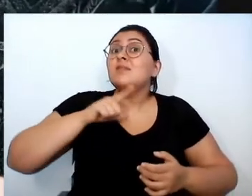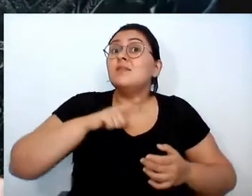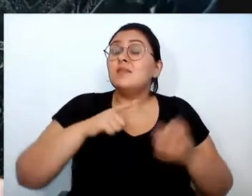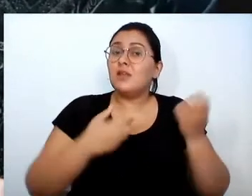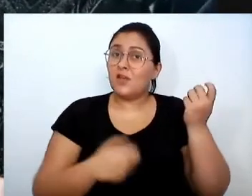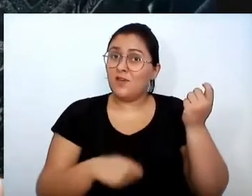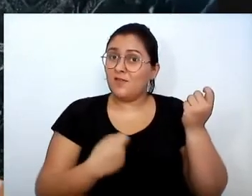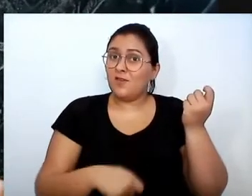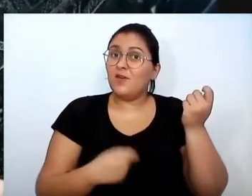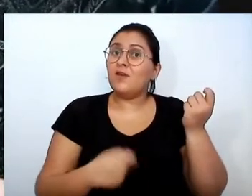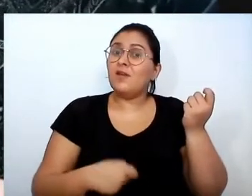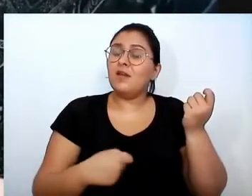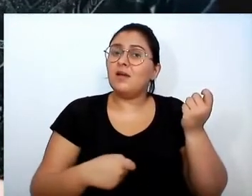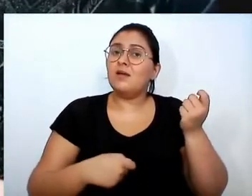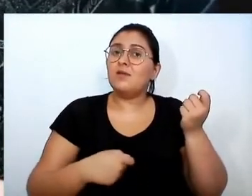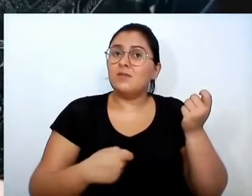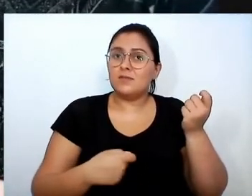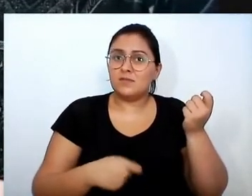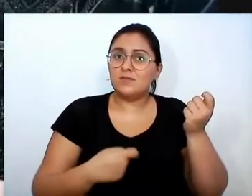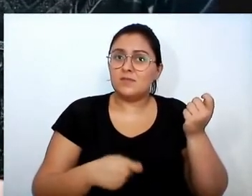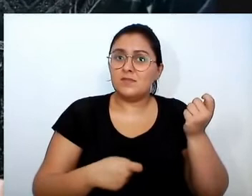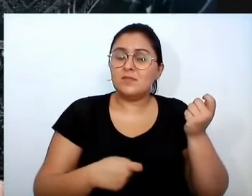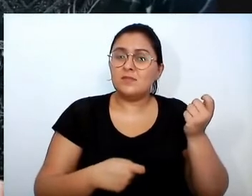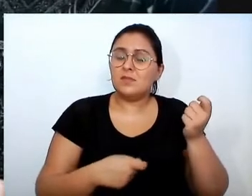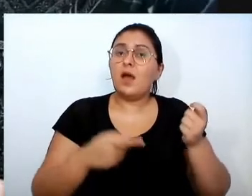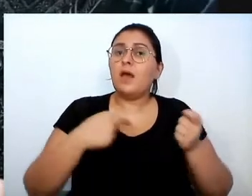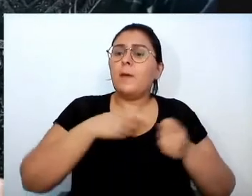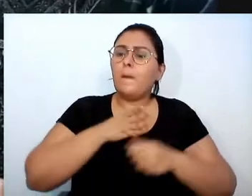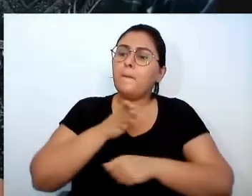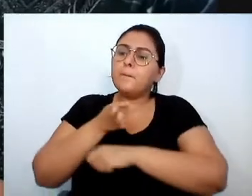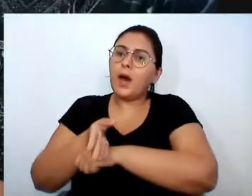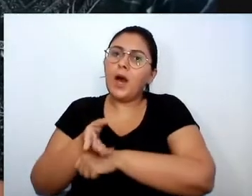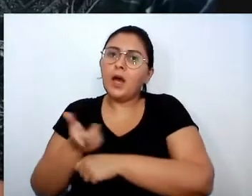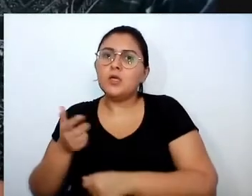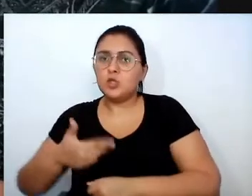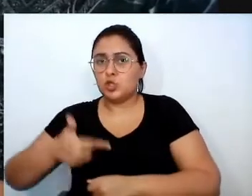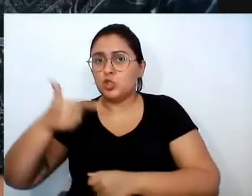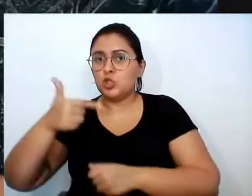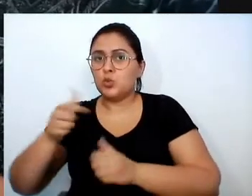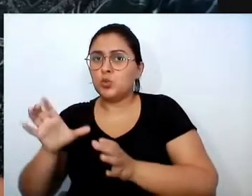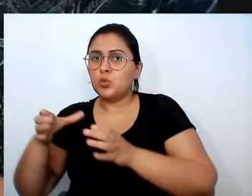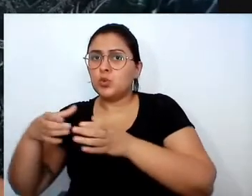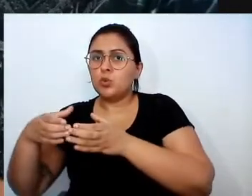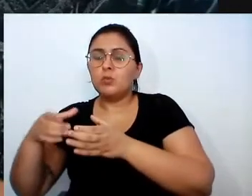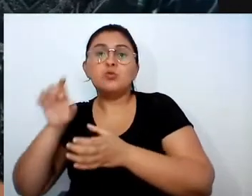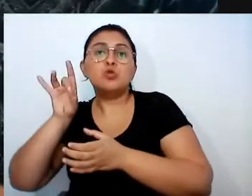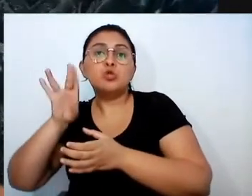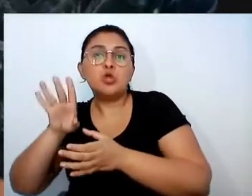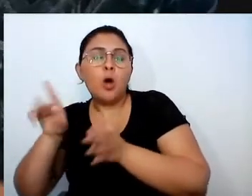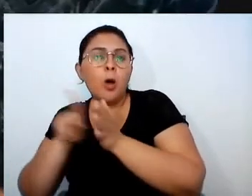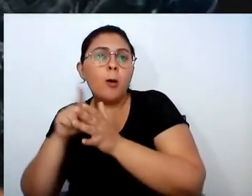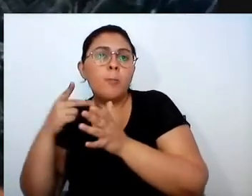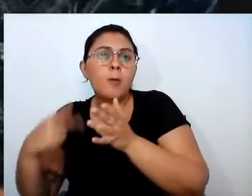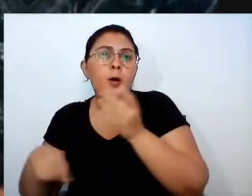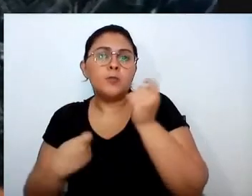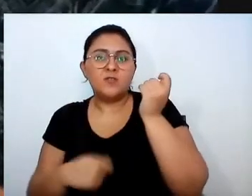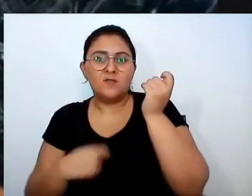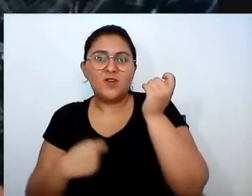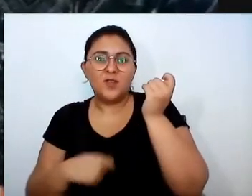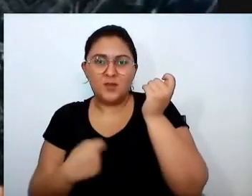instrumento principal, também entrei na orquestra de violões, né? Que Uhum. tinha também. Aí